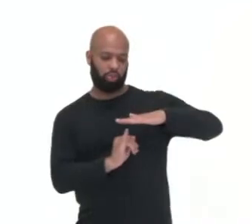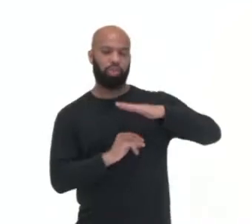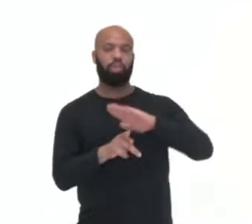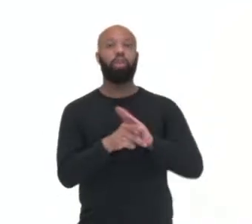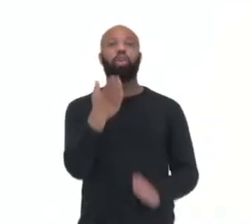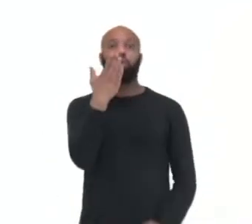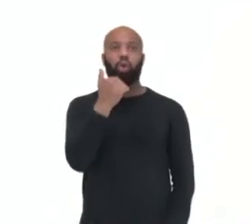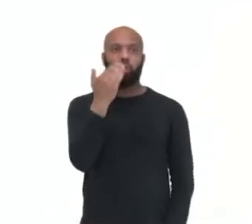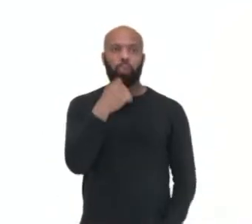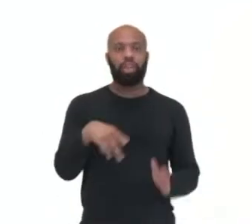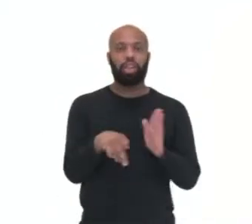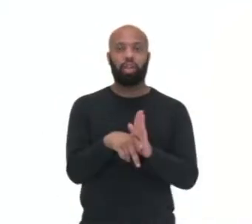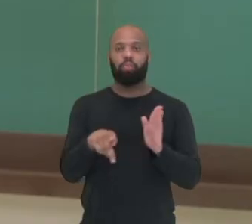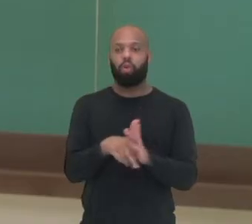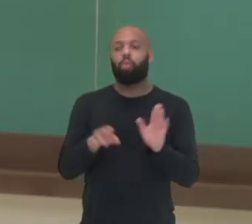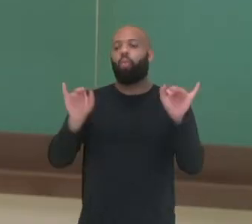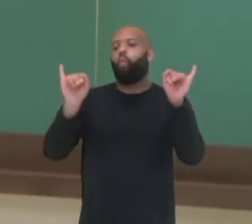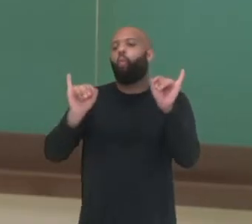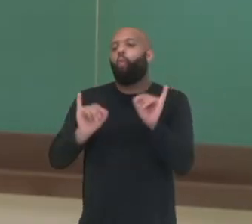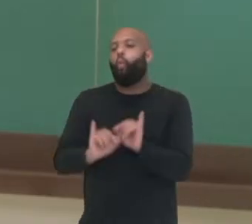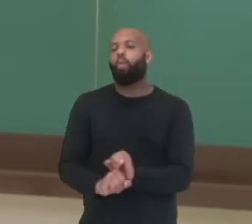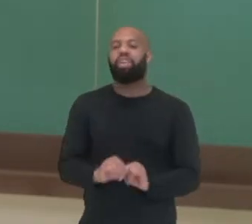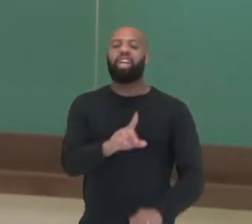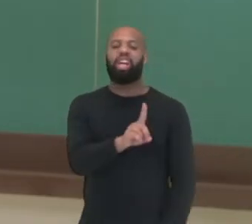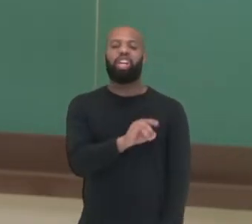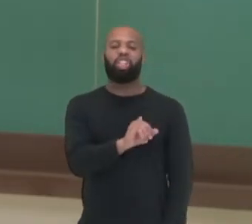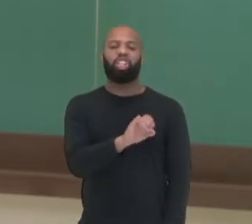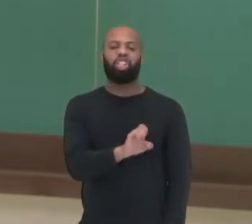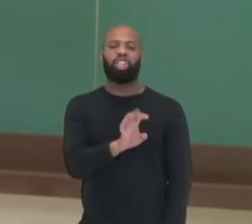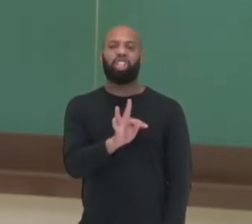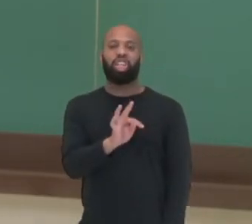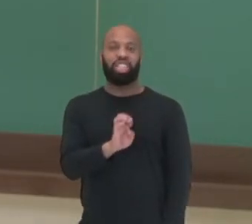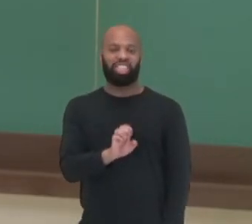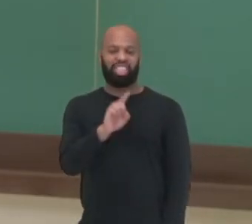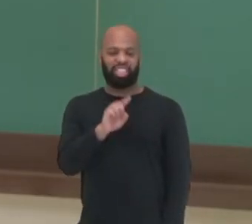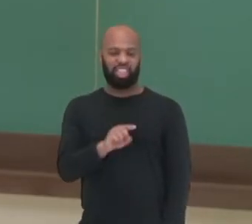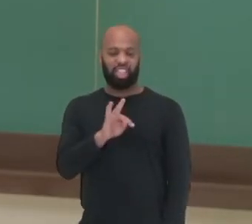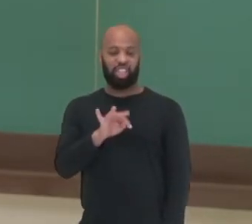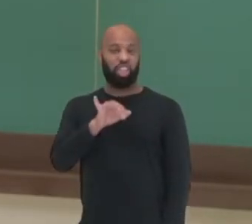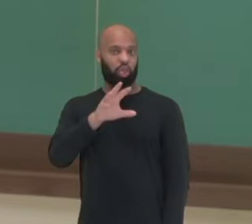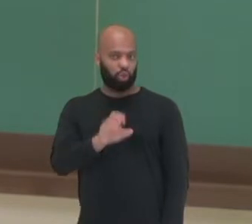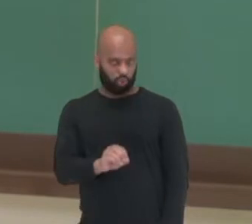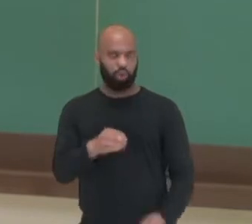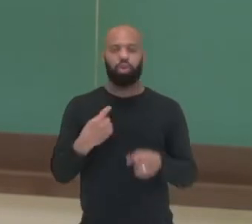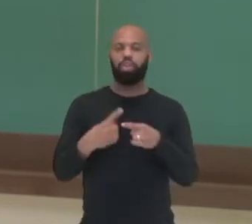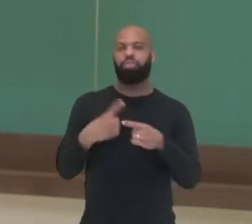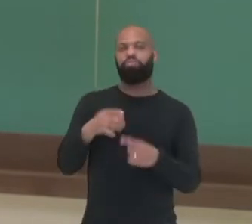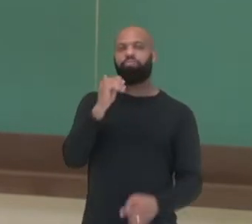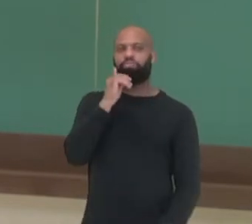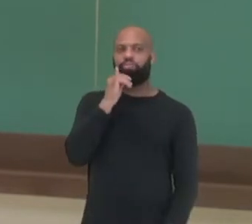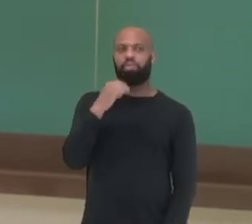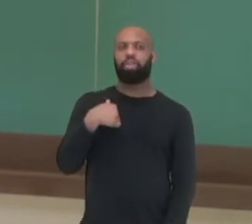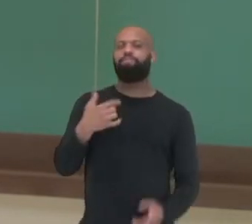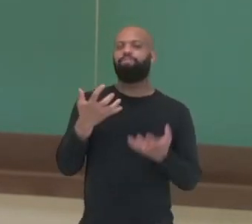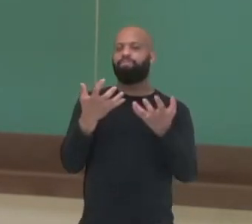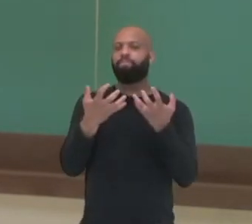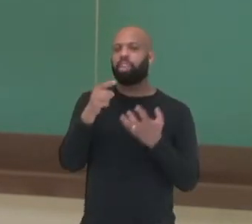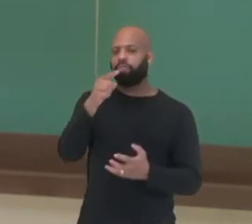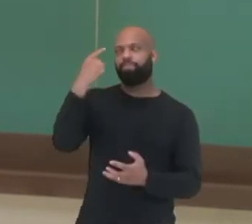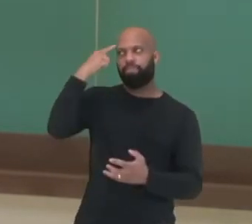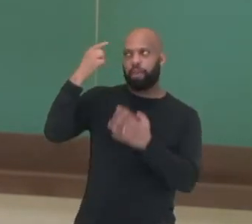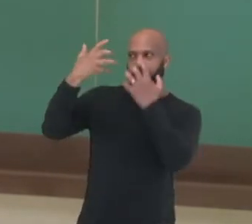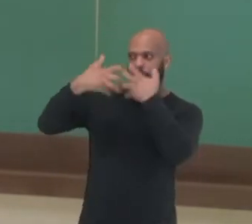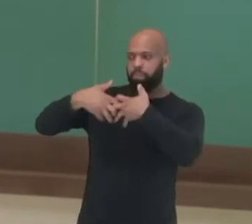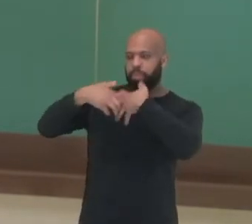alimentos dietéticos, e é enorme, né? Um monte, se a gente parar para pensar. Se vocês um dia